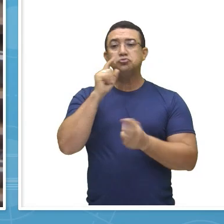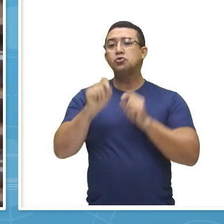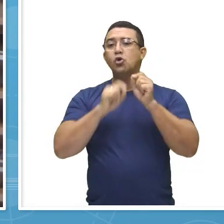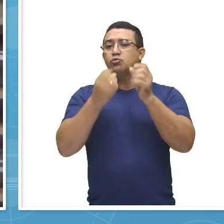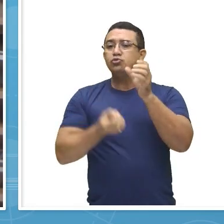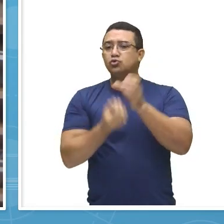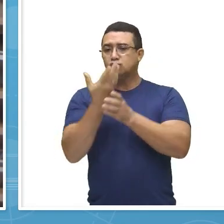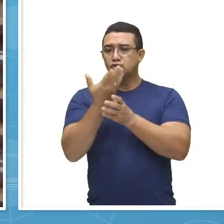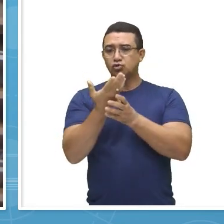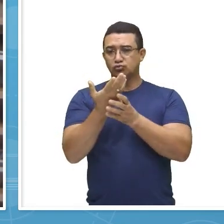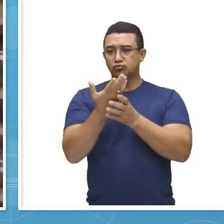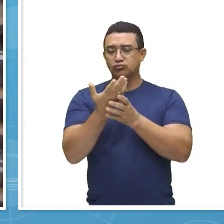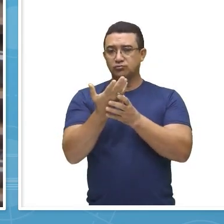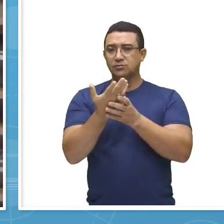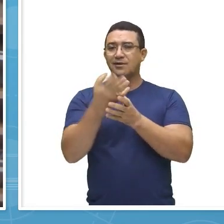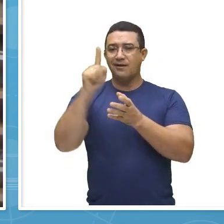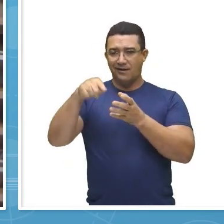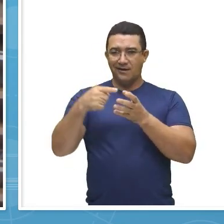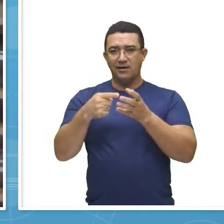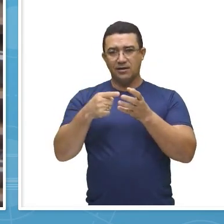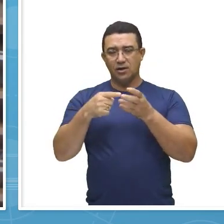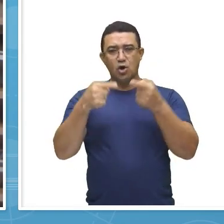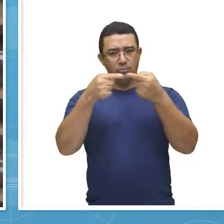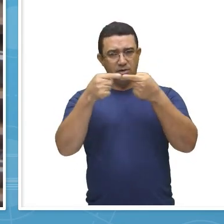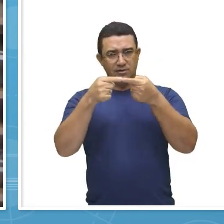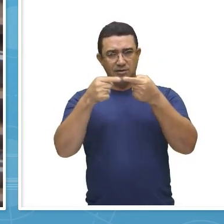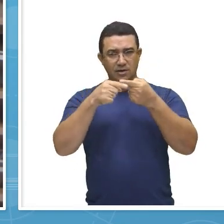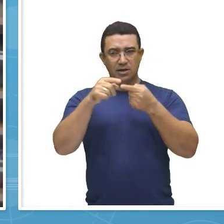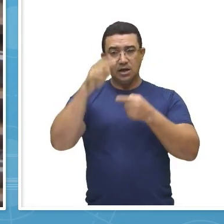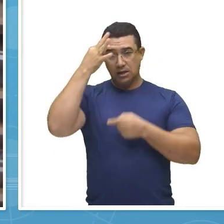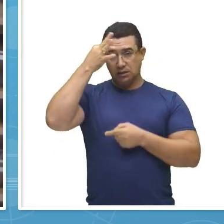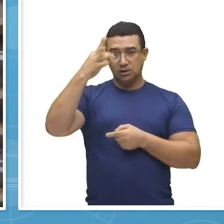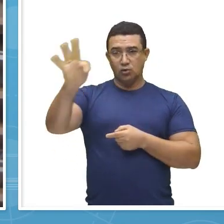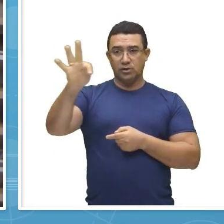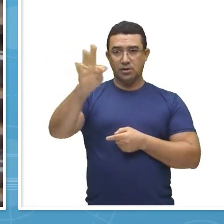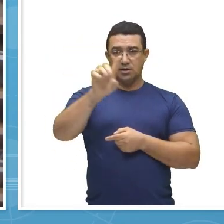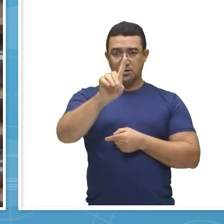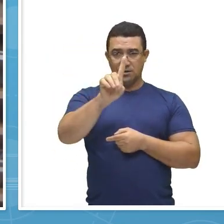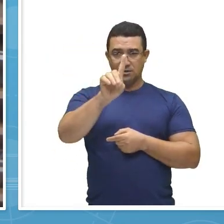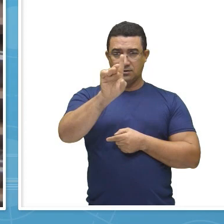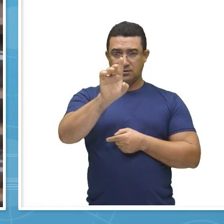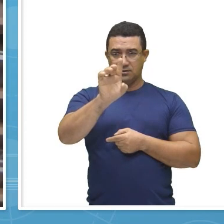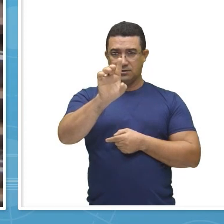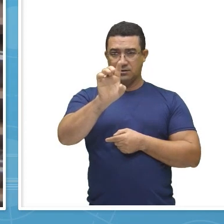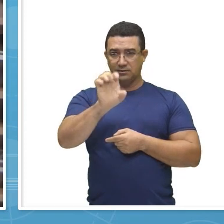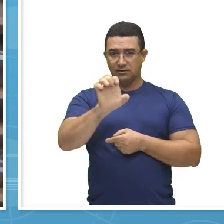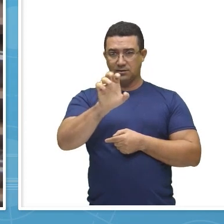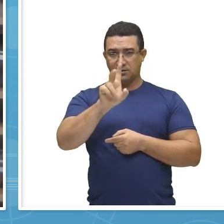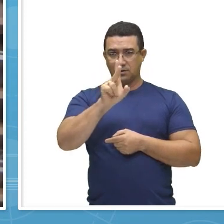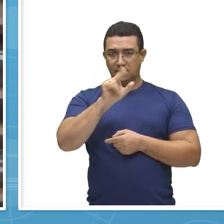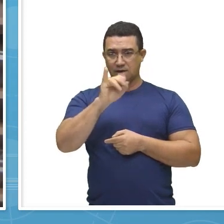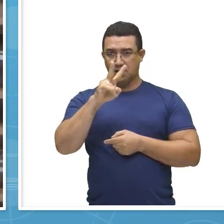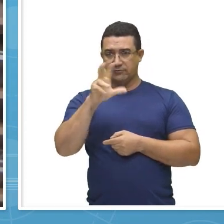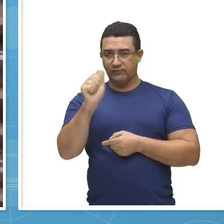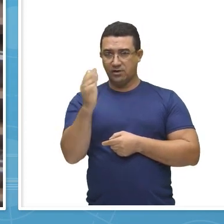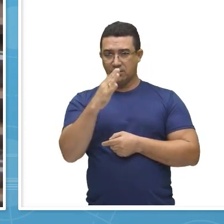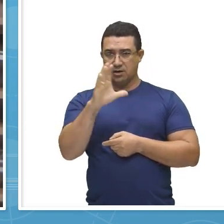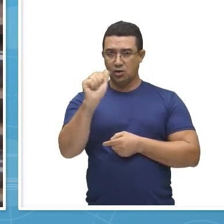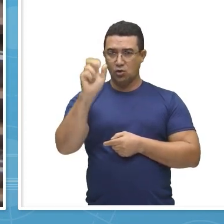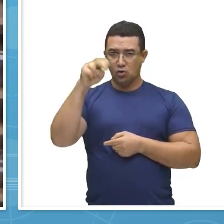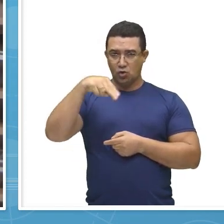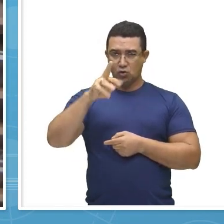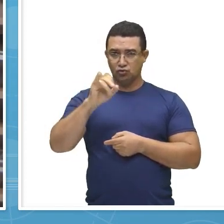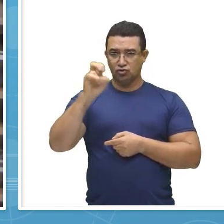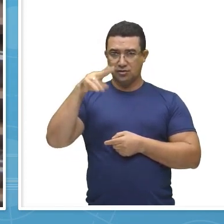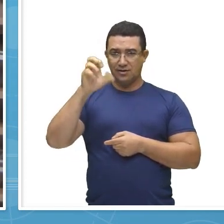está relacionado à teoria da deriva continental. Tá? Vamos ver o que vocês colocaram aí no